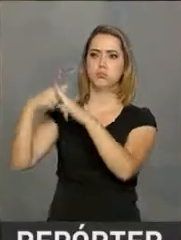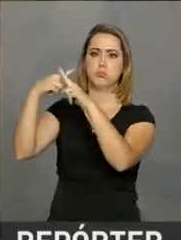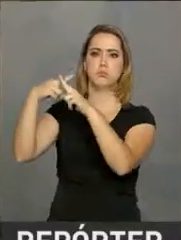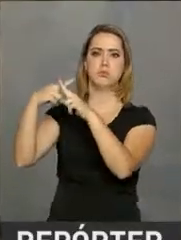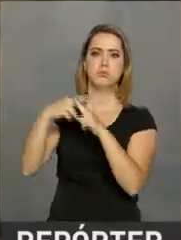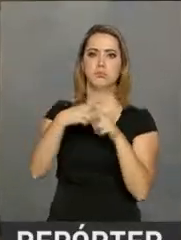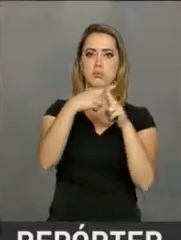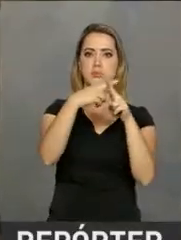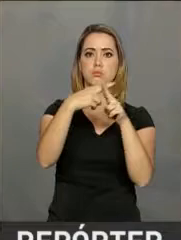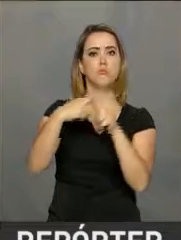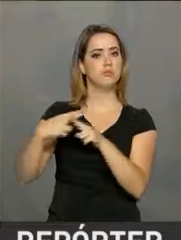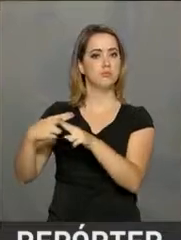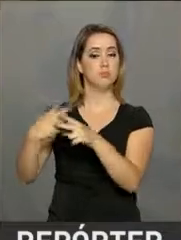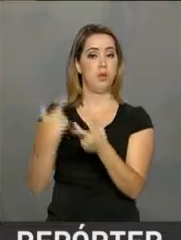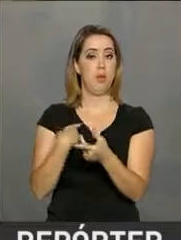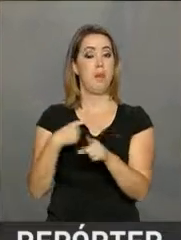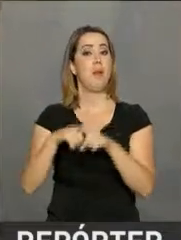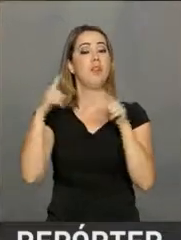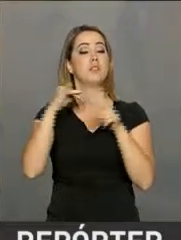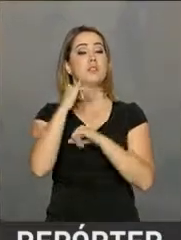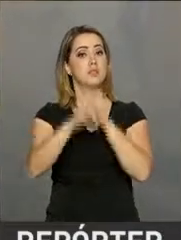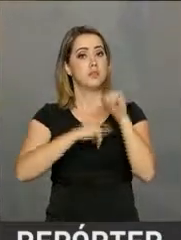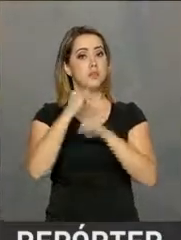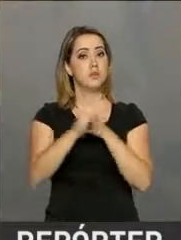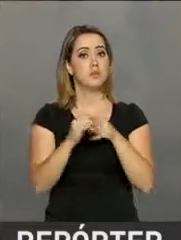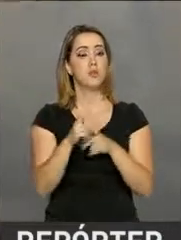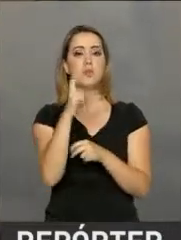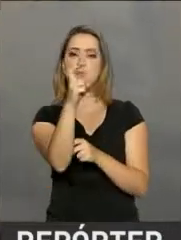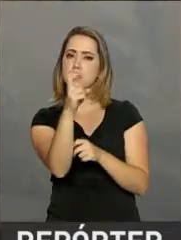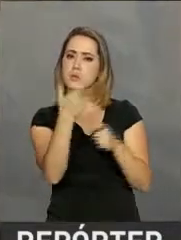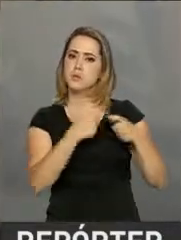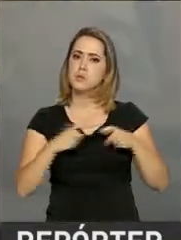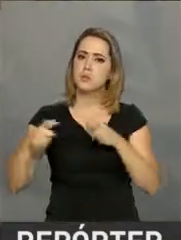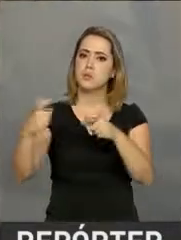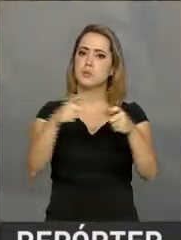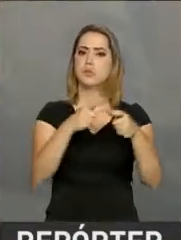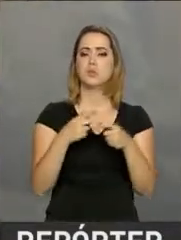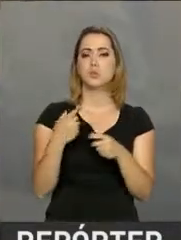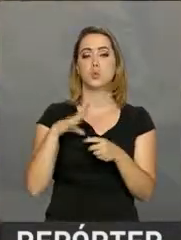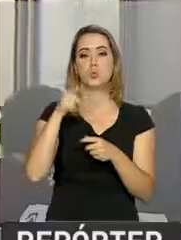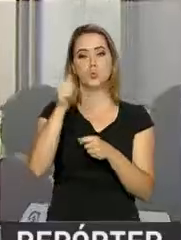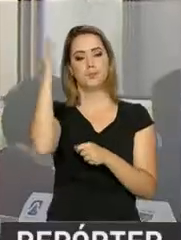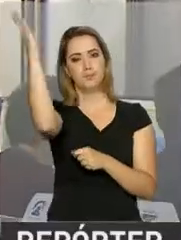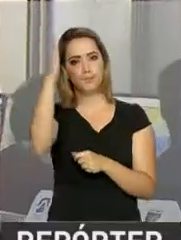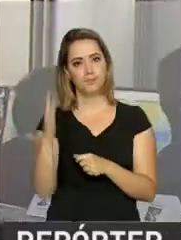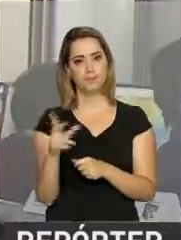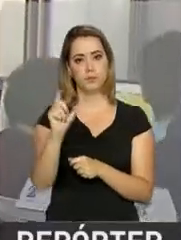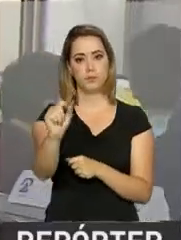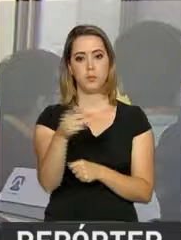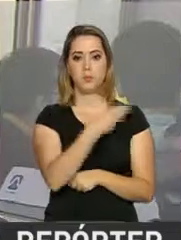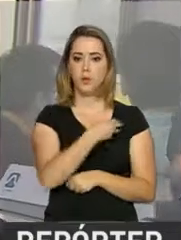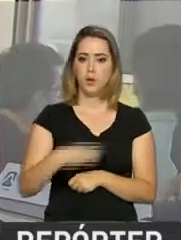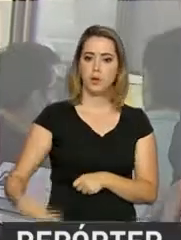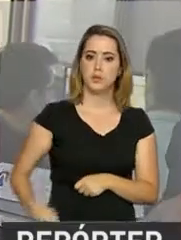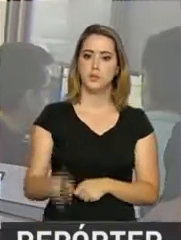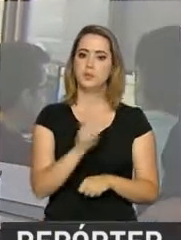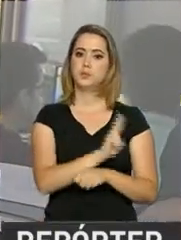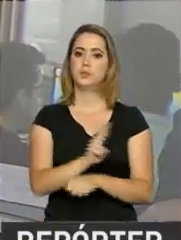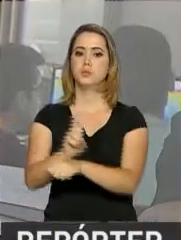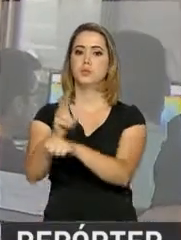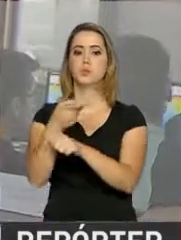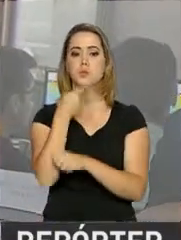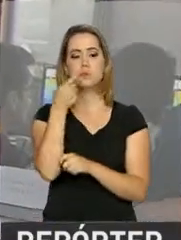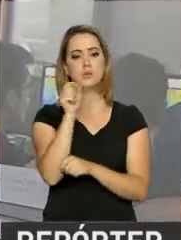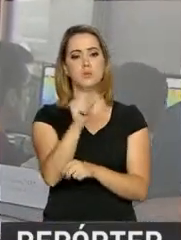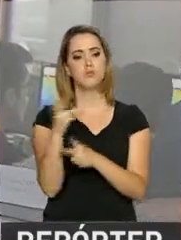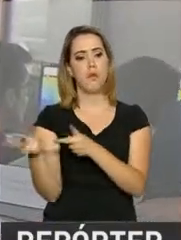informações do satélite serão recebidas em cinco estações espalhadas pelo país o ministro da defesa raúl jungmann